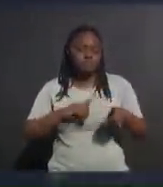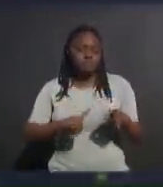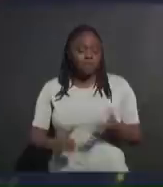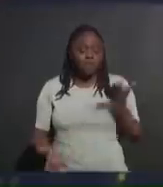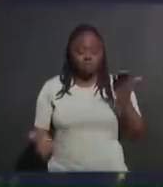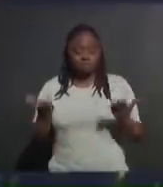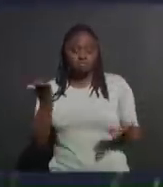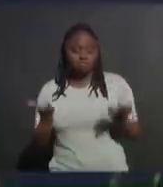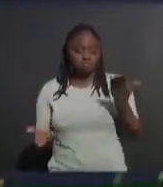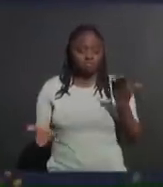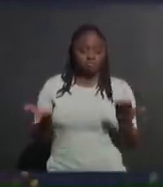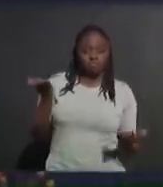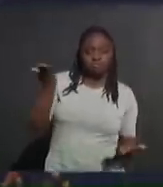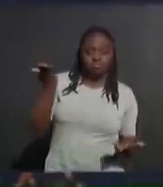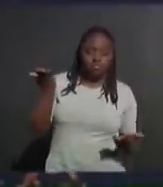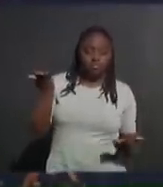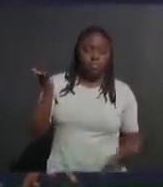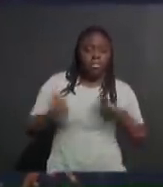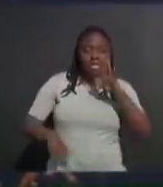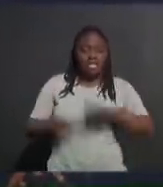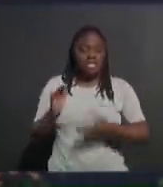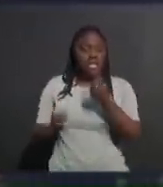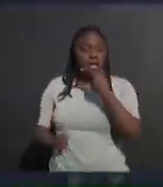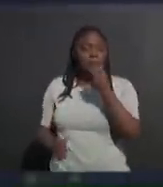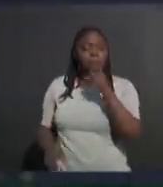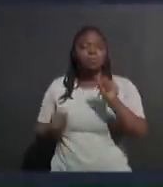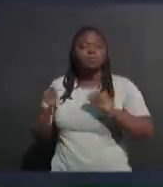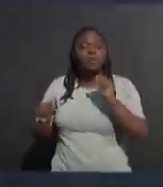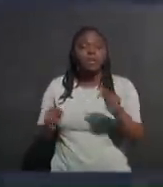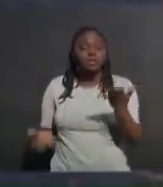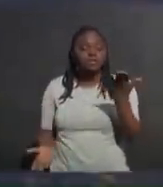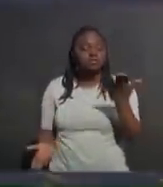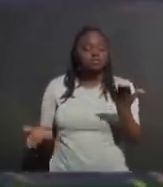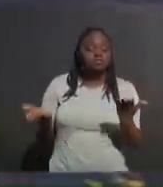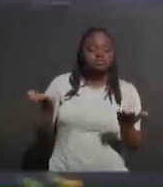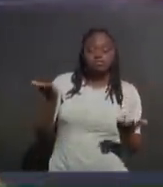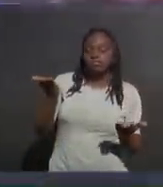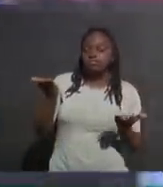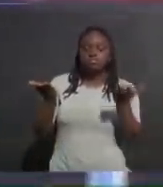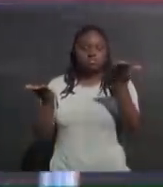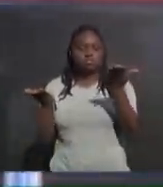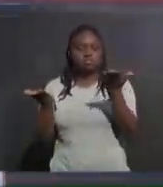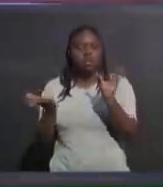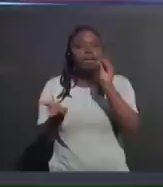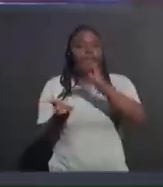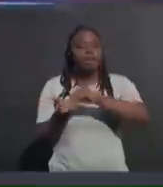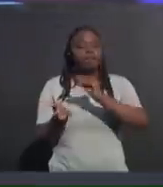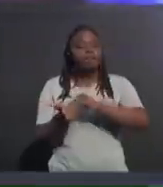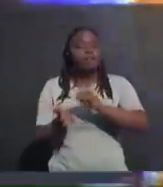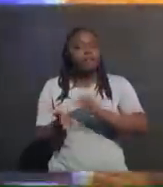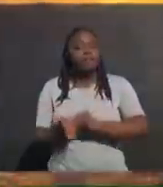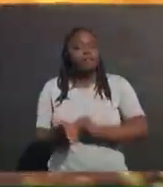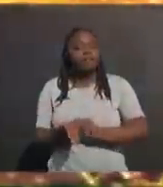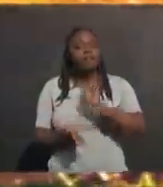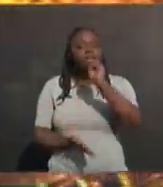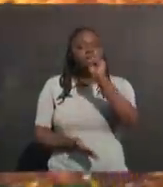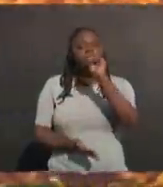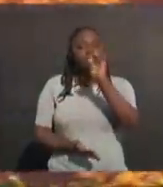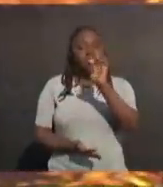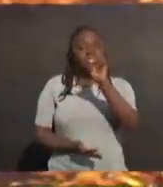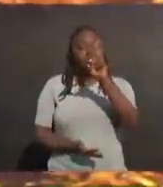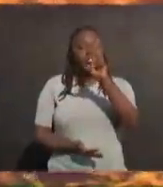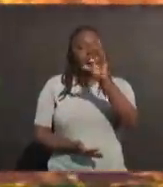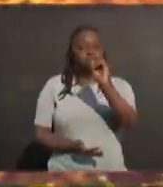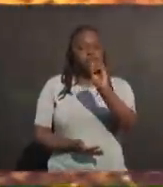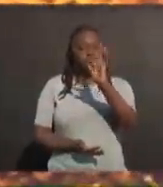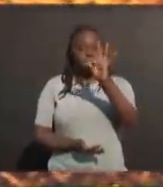desequilíbrio. Tanto é que muitas vezes você toma um remédio para equilibrar a falta da serotonina ou ativá-la,